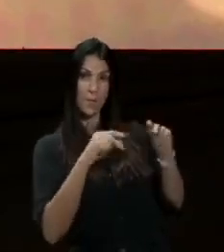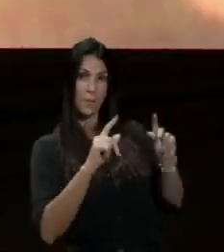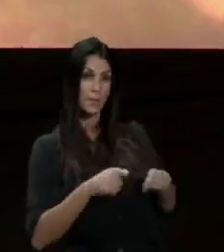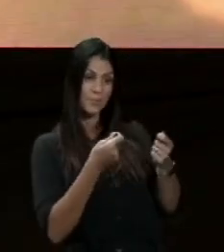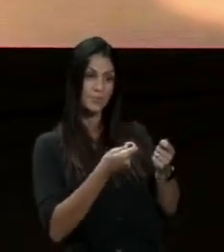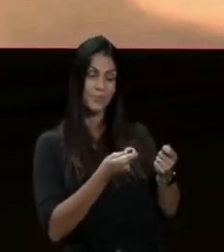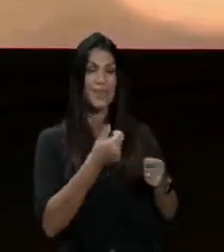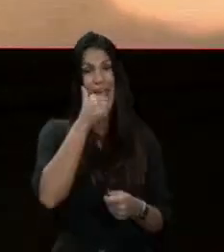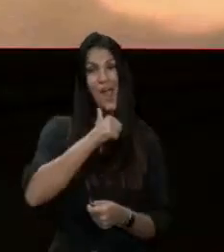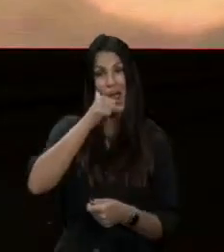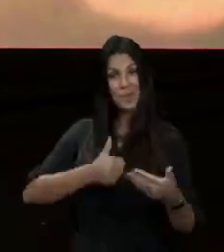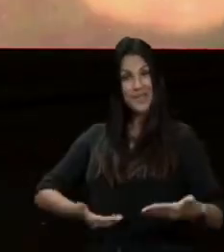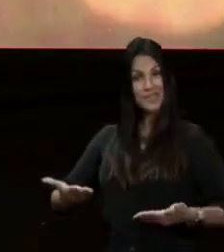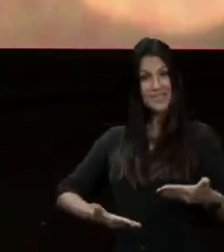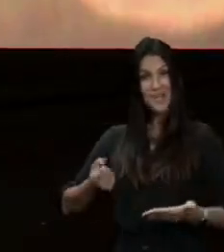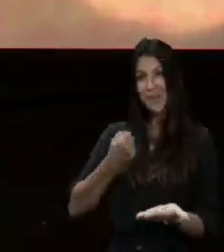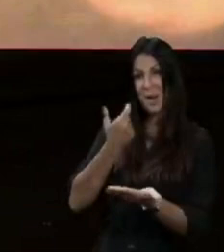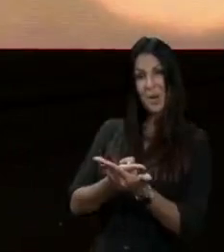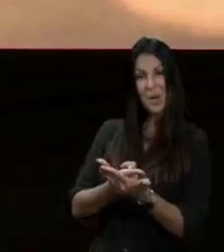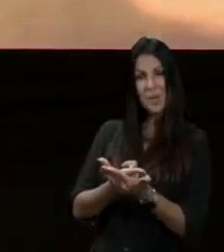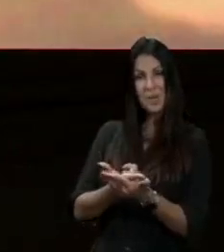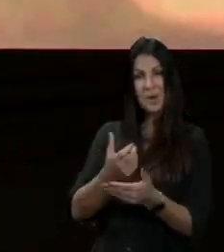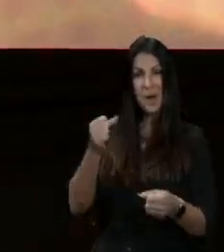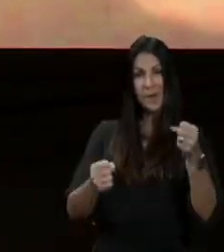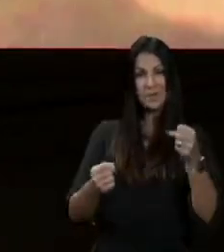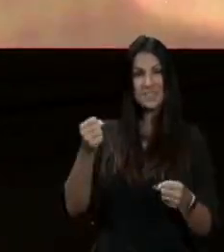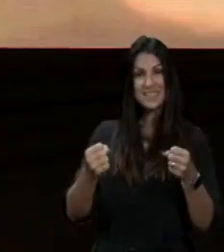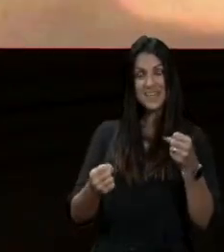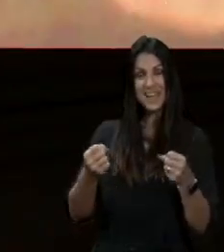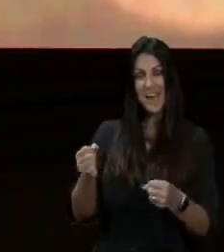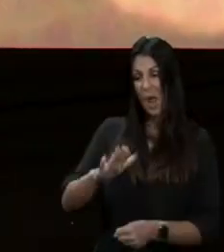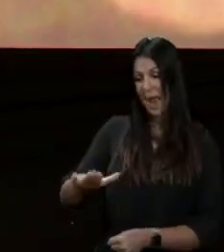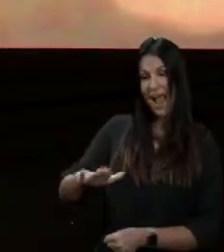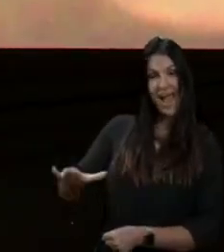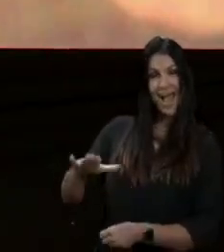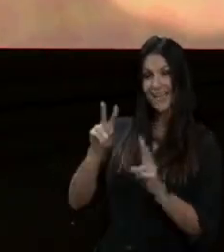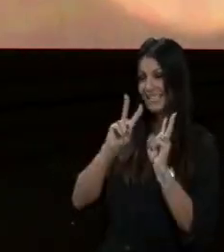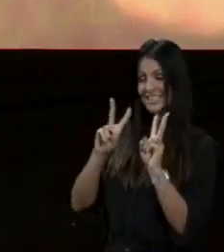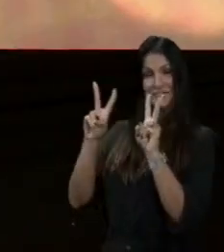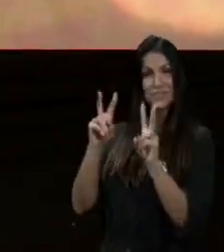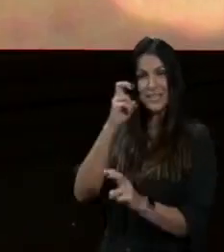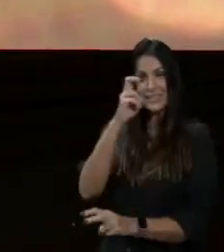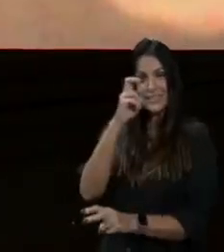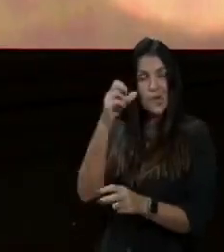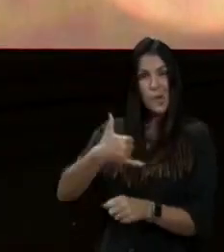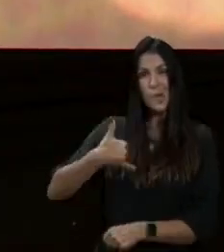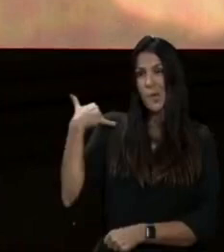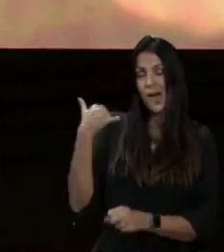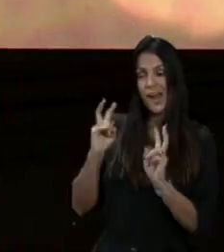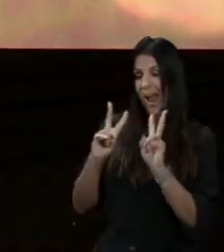e ela compra bicicleta chega em casa eu tô achando em casa do Paulinho tem cinco anos e o Paulinho vai ver aquela bicicletinha